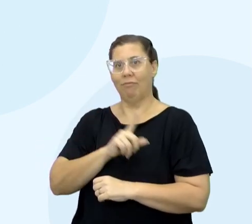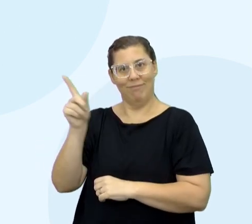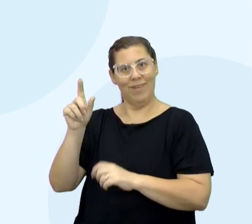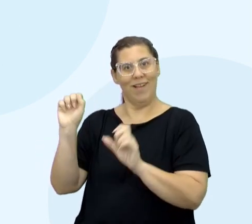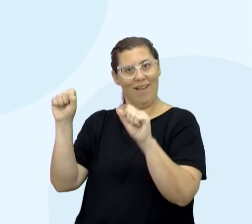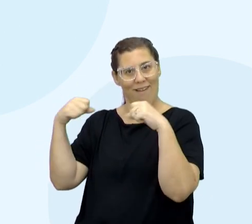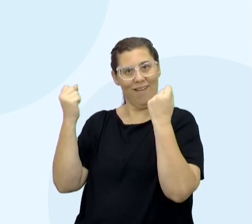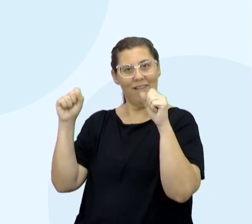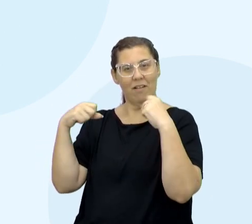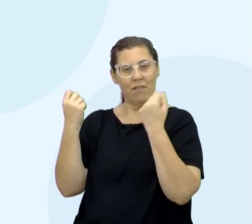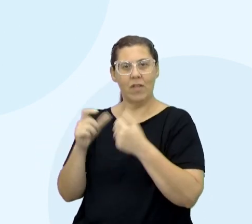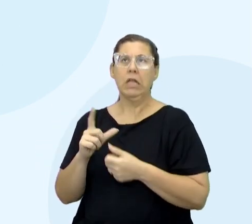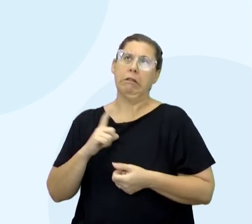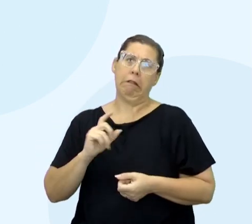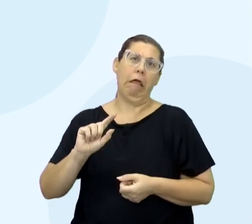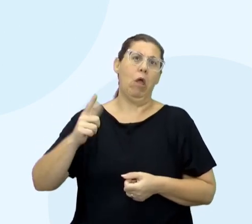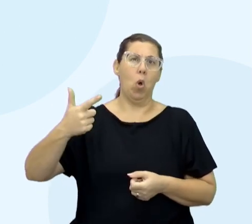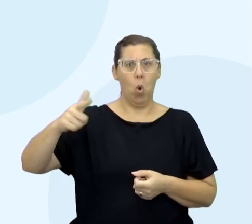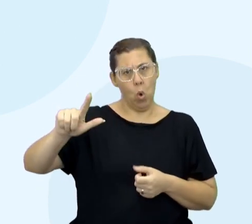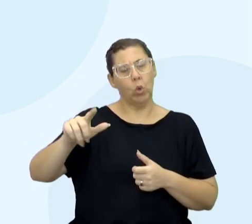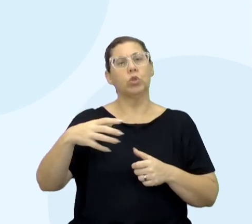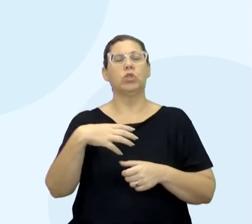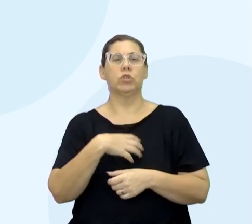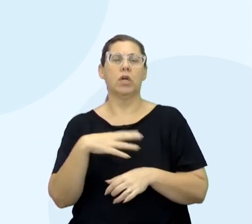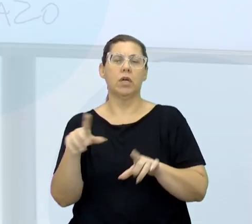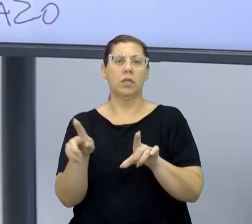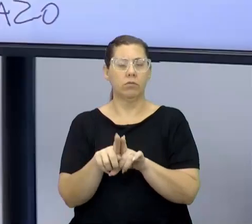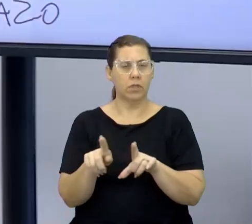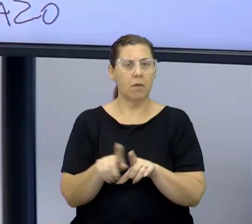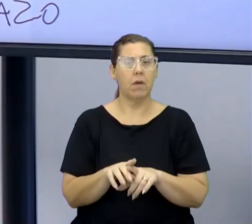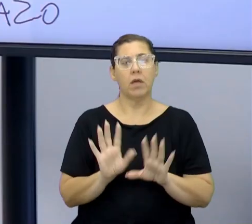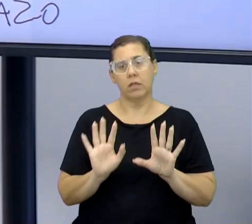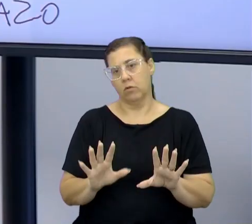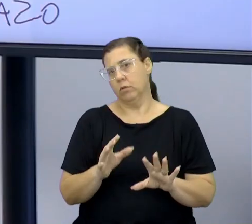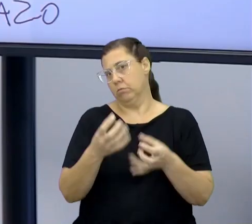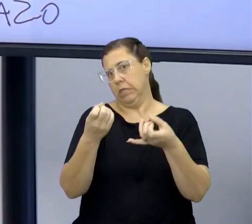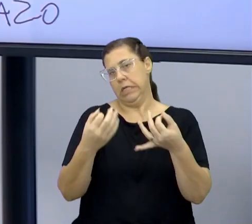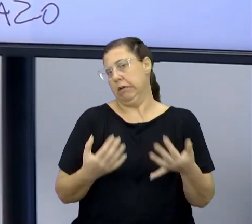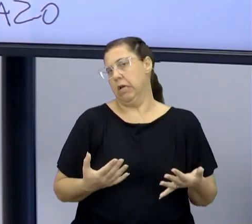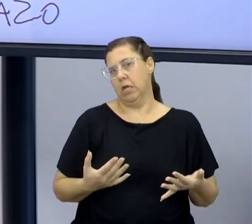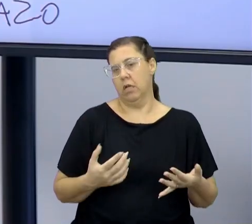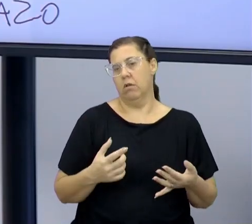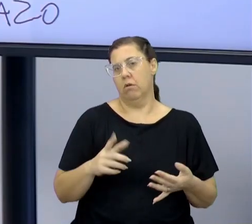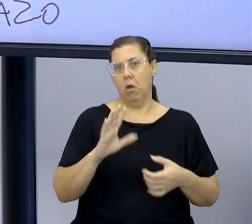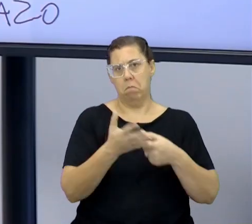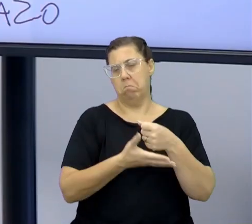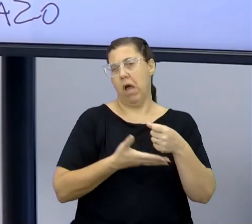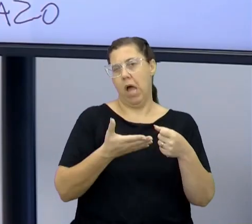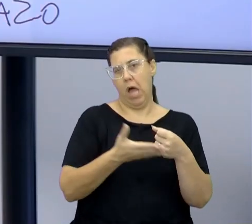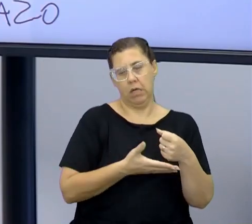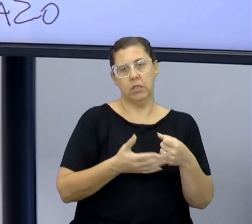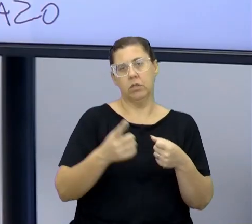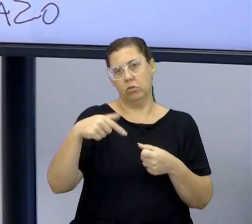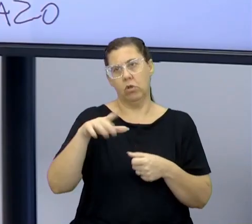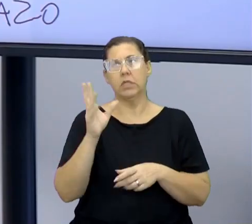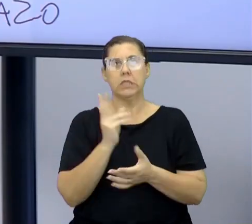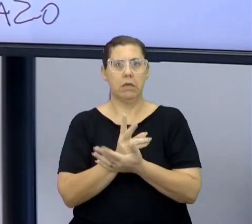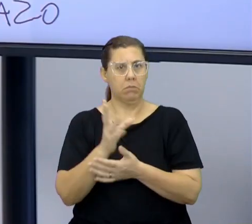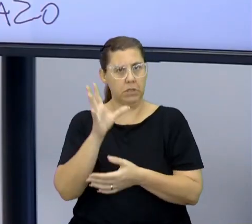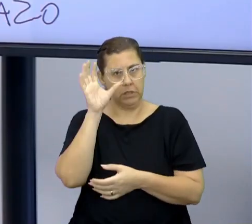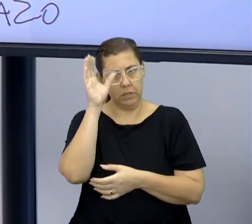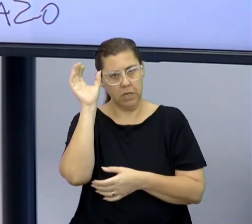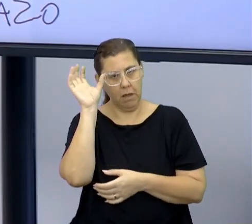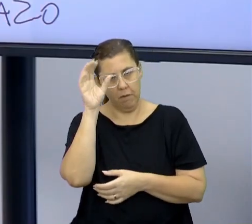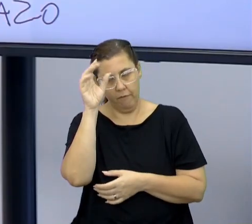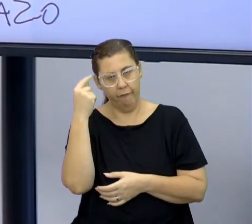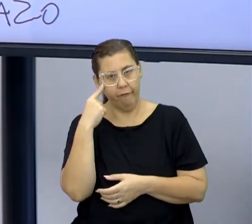academia. Tem outras maneiras também de, né? Eu tô falando a maneira assim que a gente é comum e corriqueira a gente ouvir. Então, você